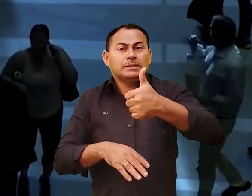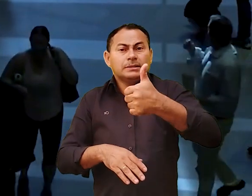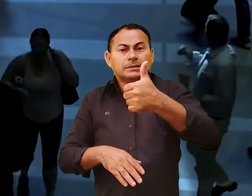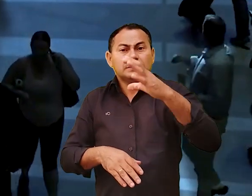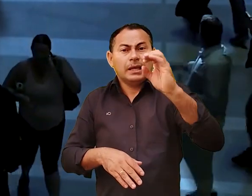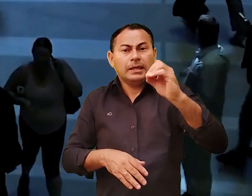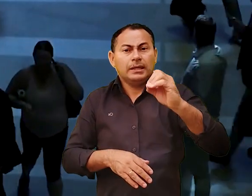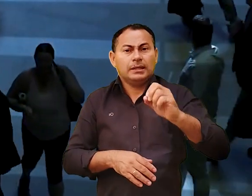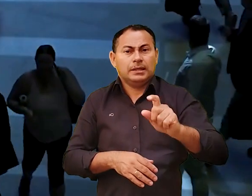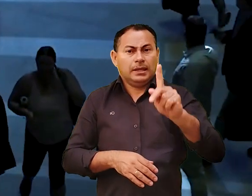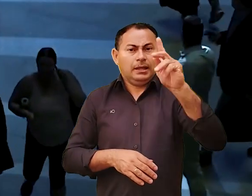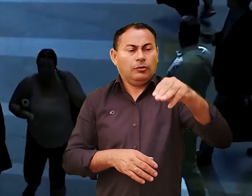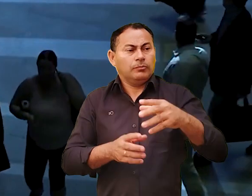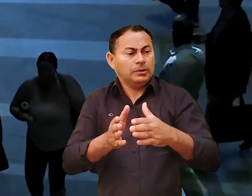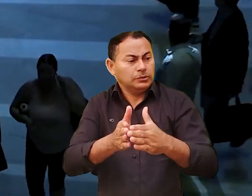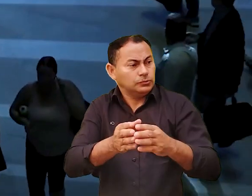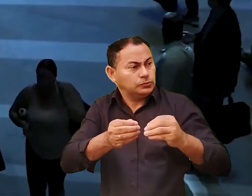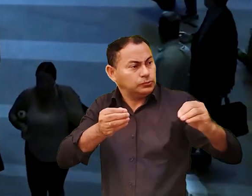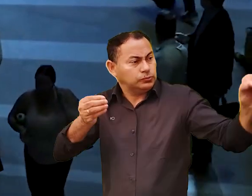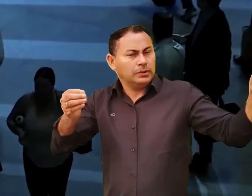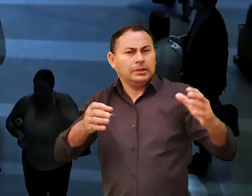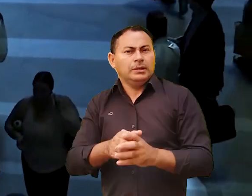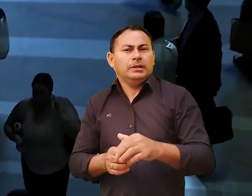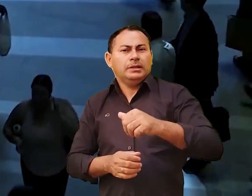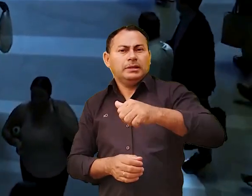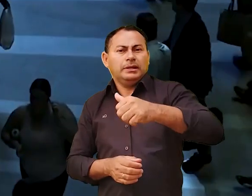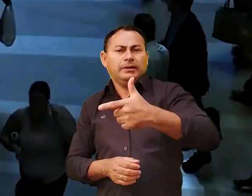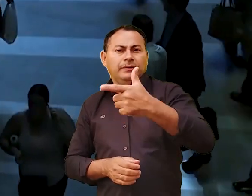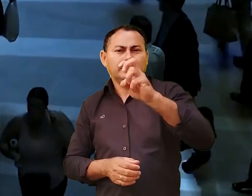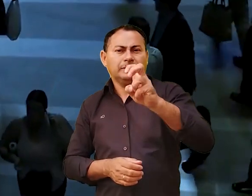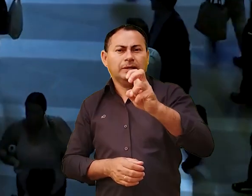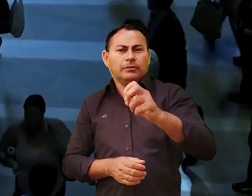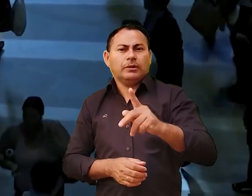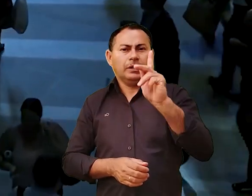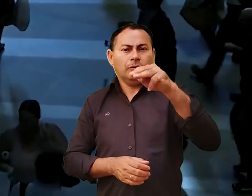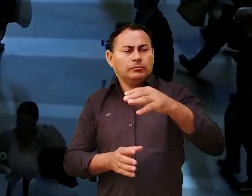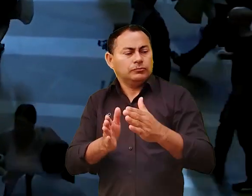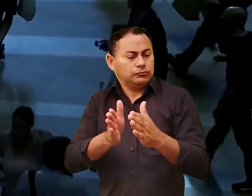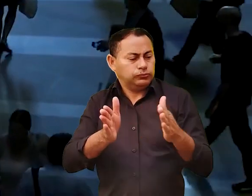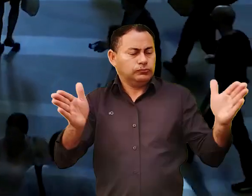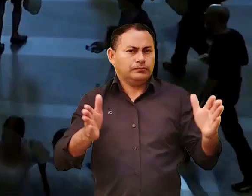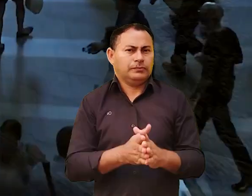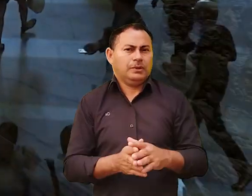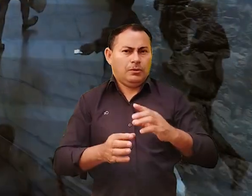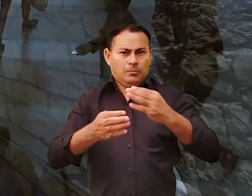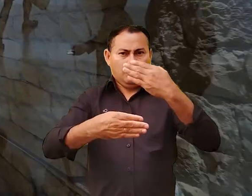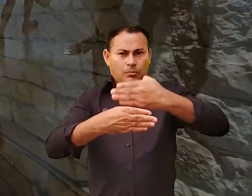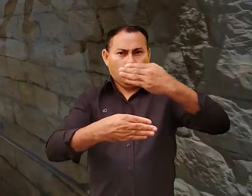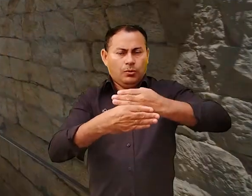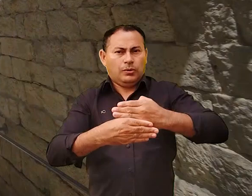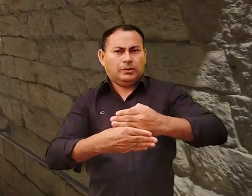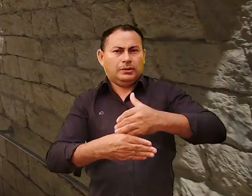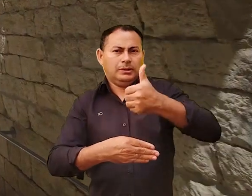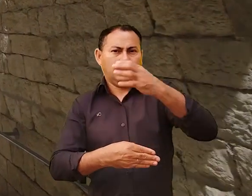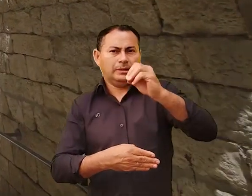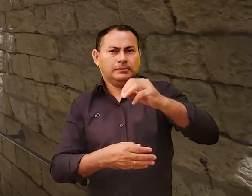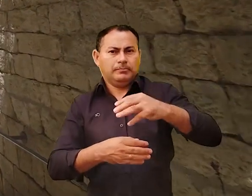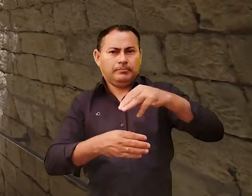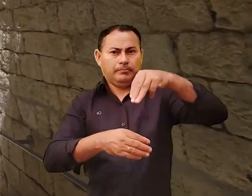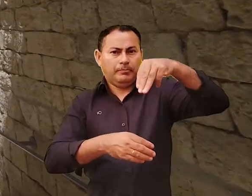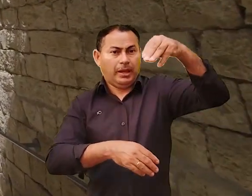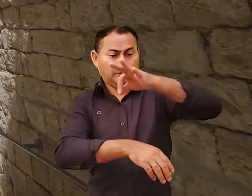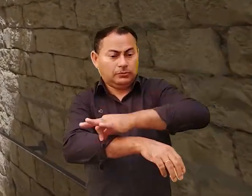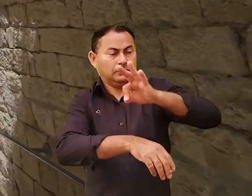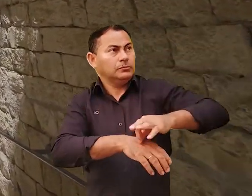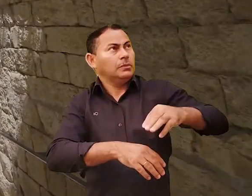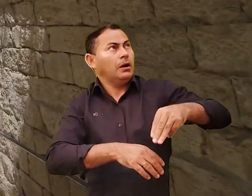quilômetros de comprimento e 25 quilômetros de largura. Seus muros tinham 110 metros de altura, mais